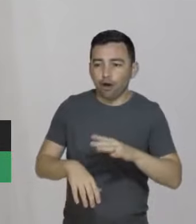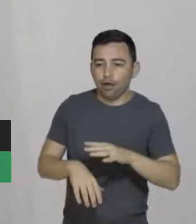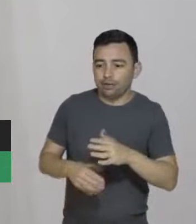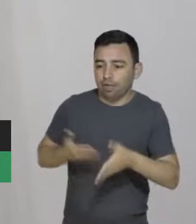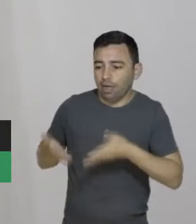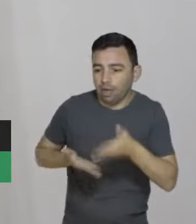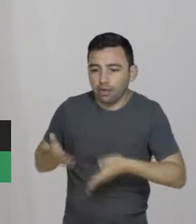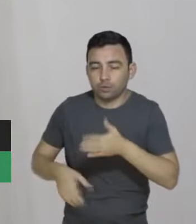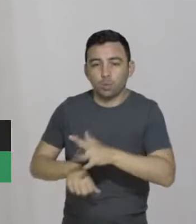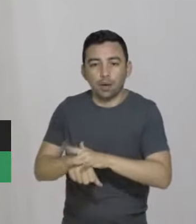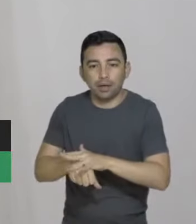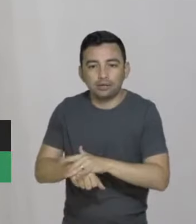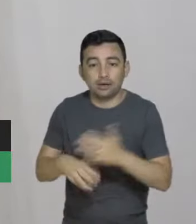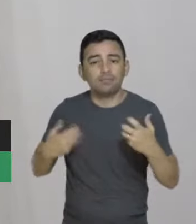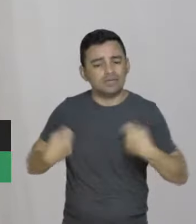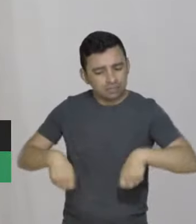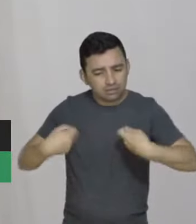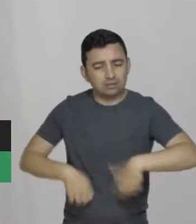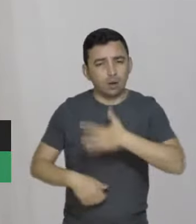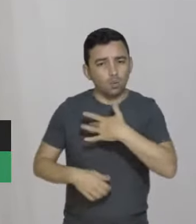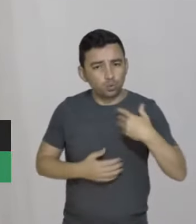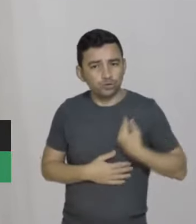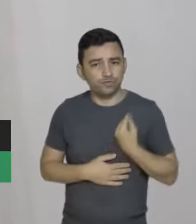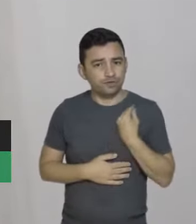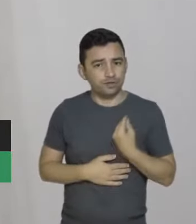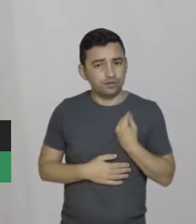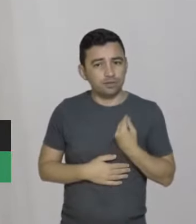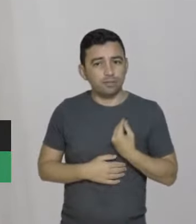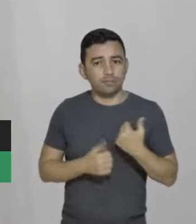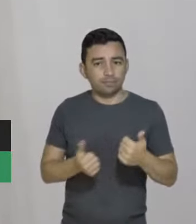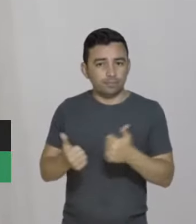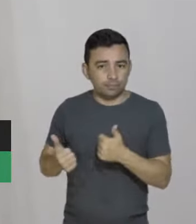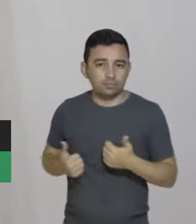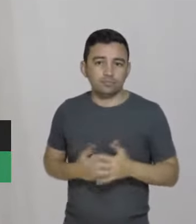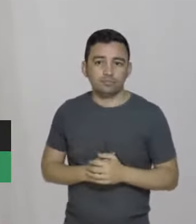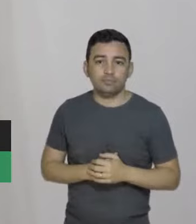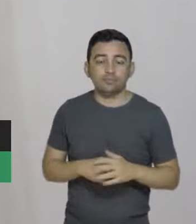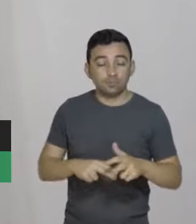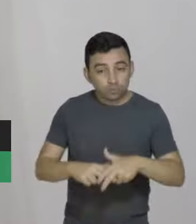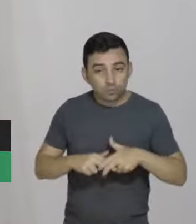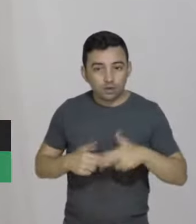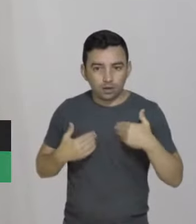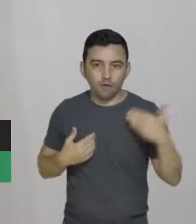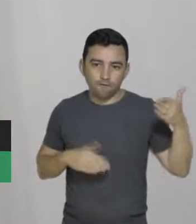querem e necessitam de saúde, e venham nesse parlamento, nessa plenária e nessa